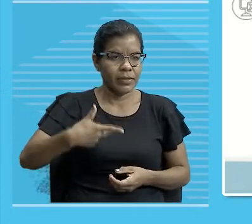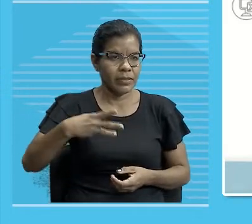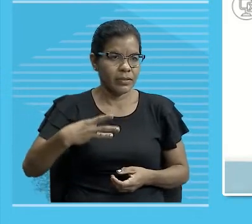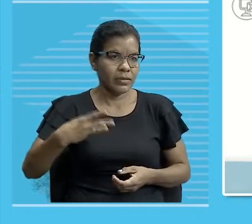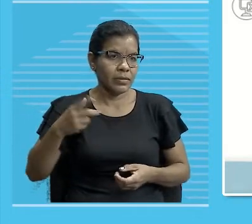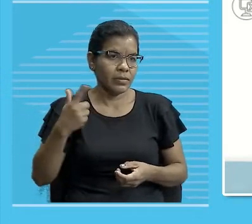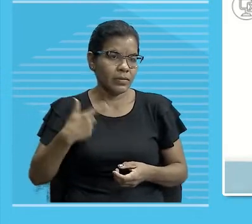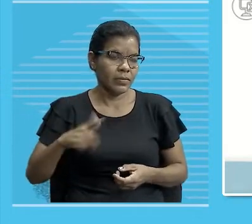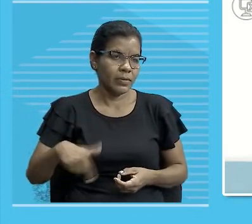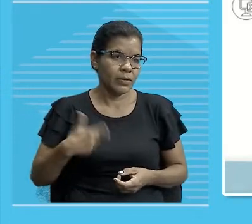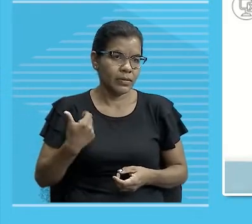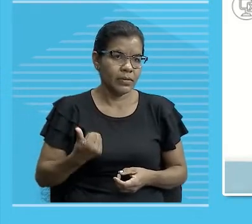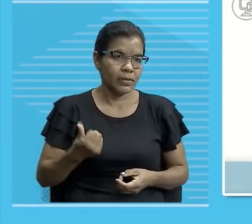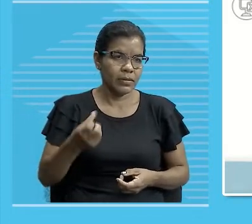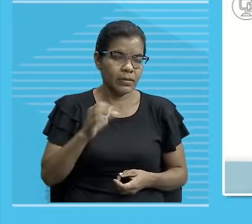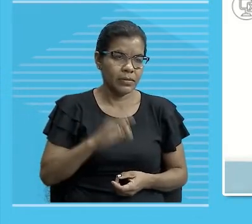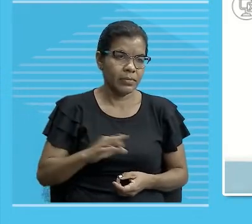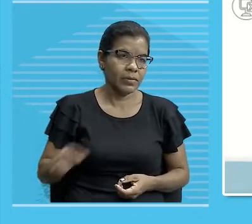23,6%.